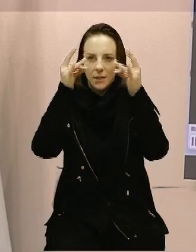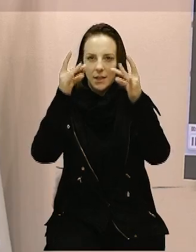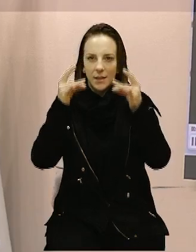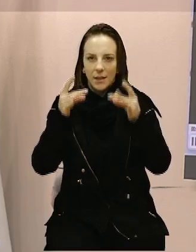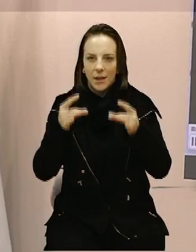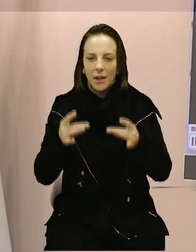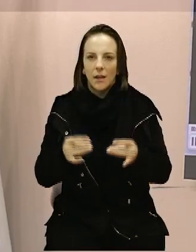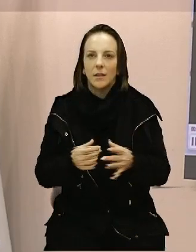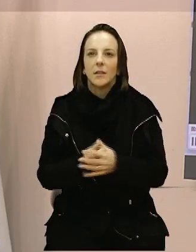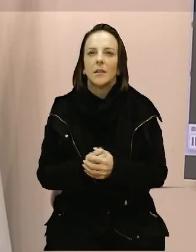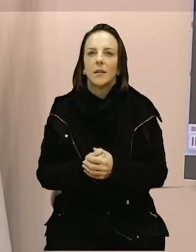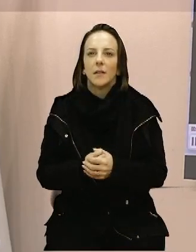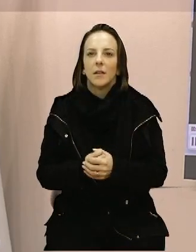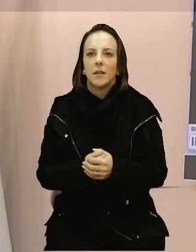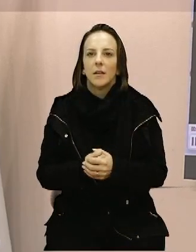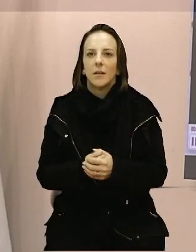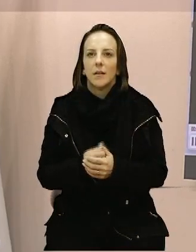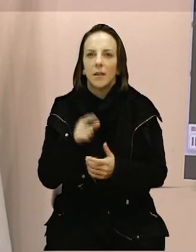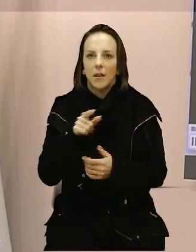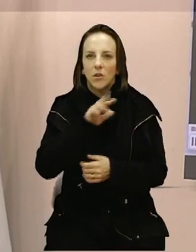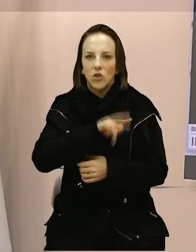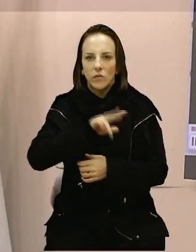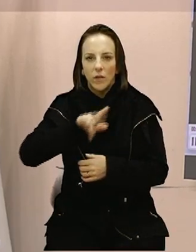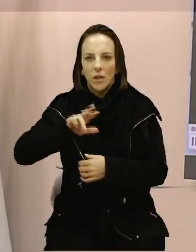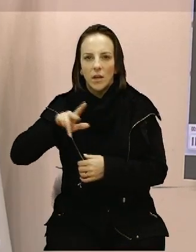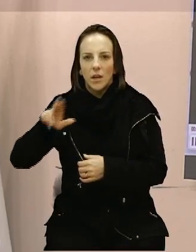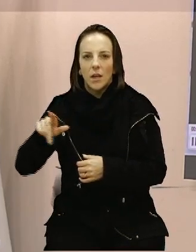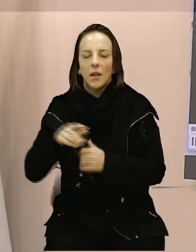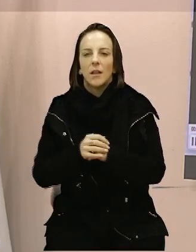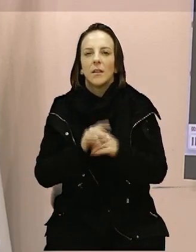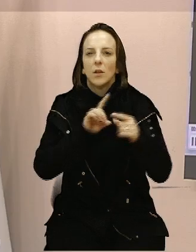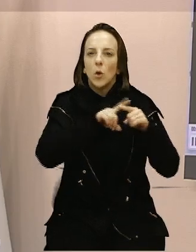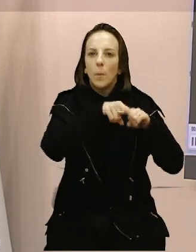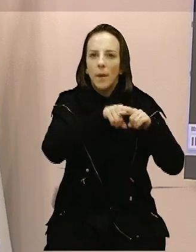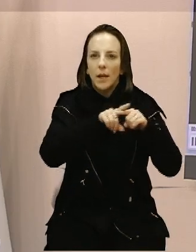visualizações. Olha a pintura de cordões, do parquinho.